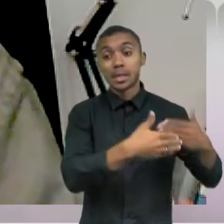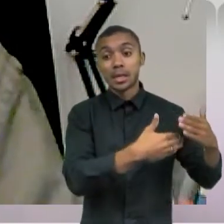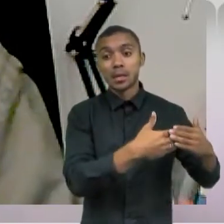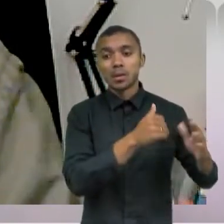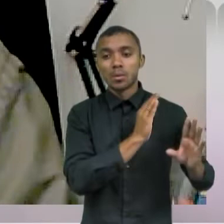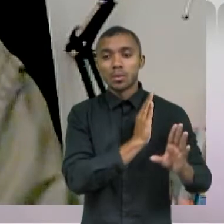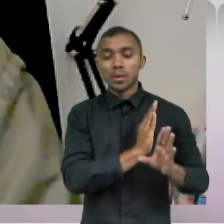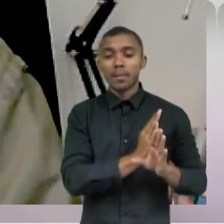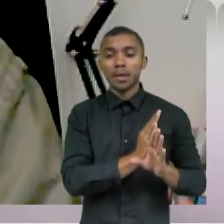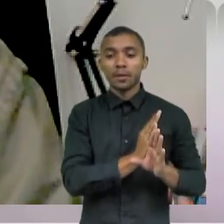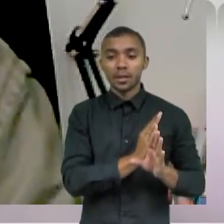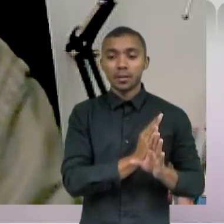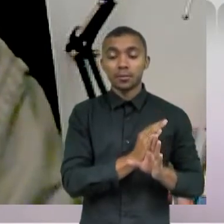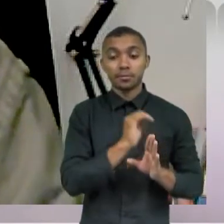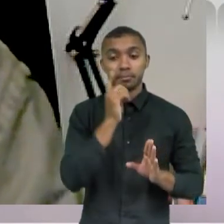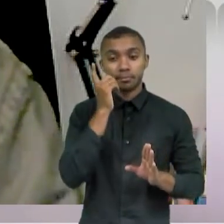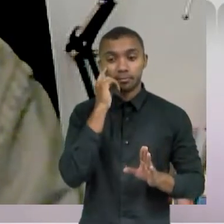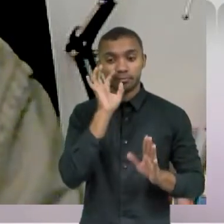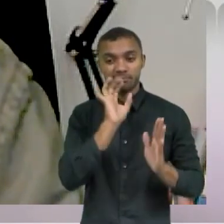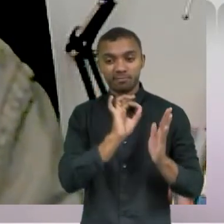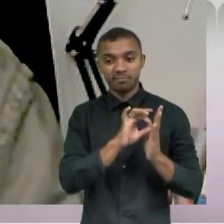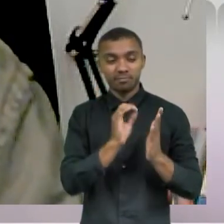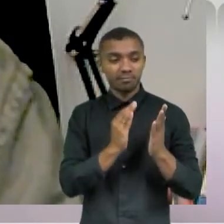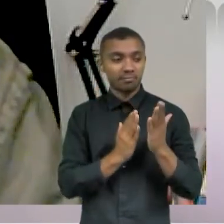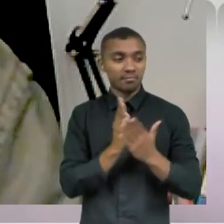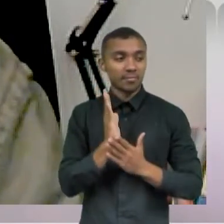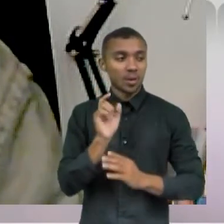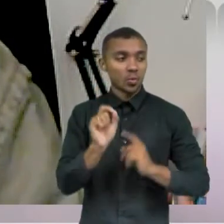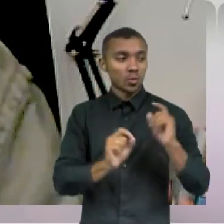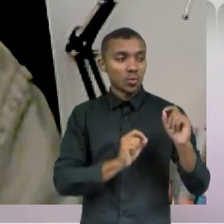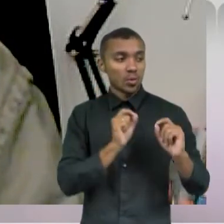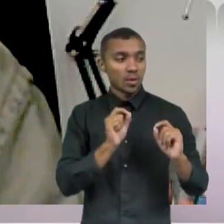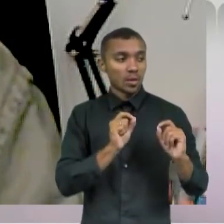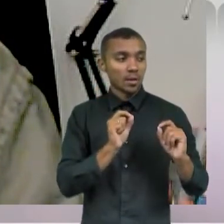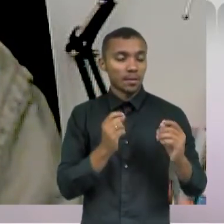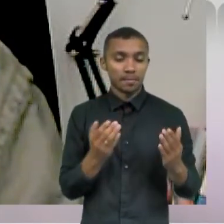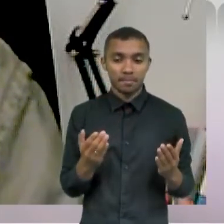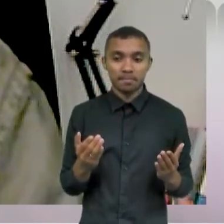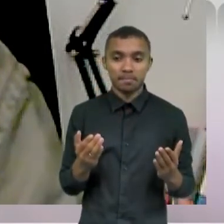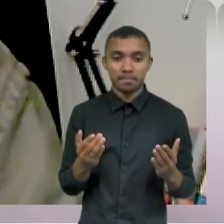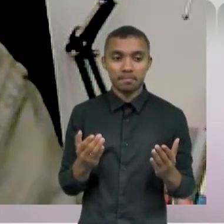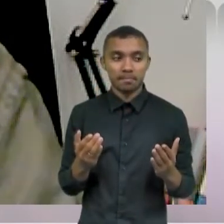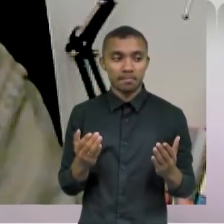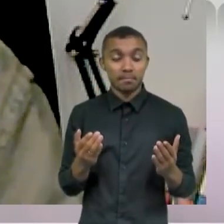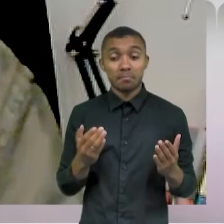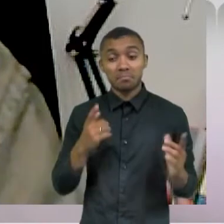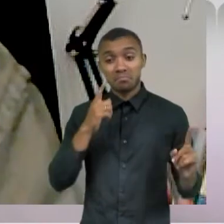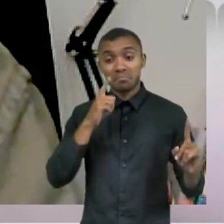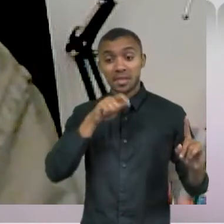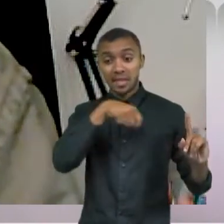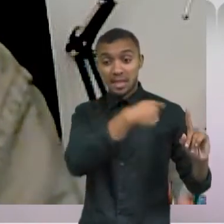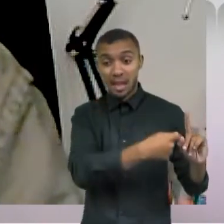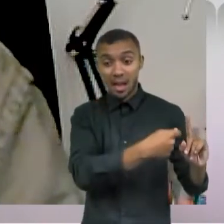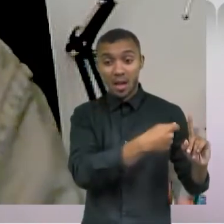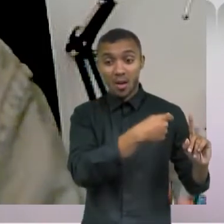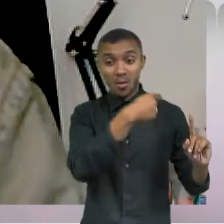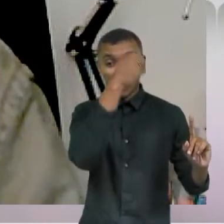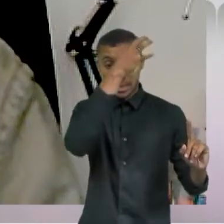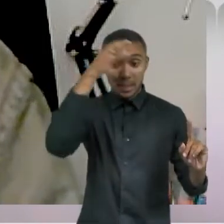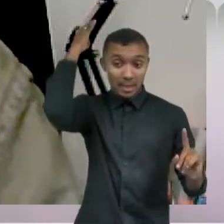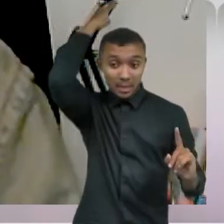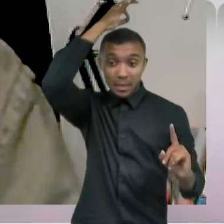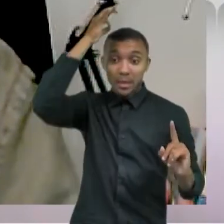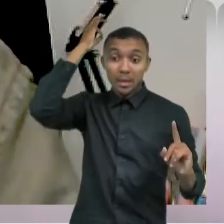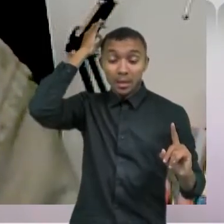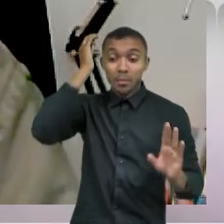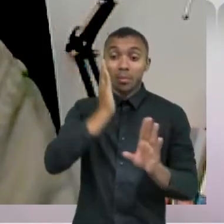de beatificação, isso tende a se acelerar. Logicamente, repito, o tempo do Vaticano é